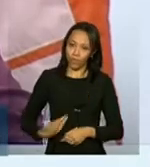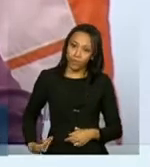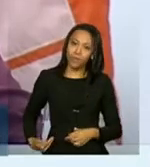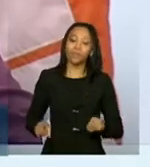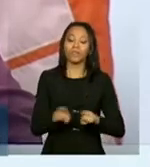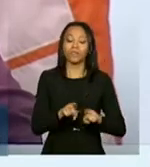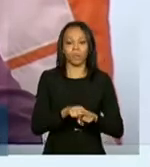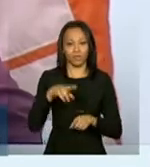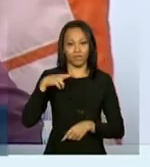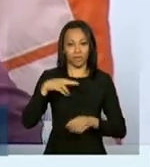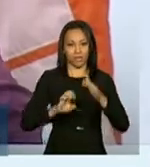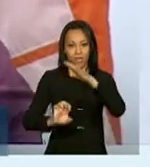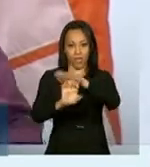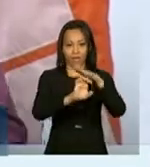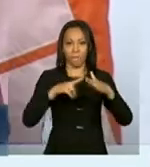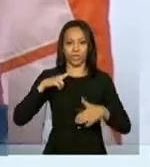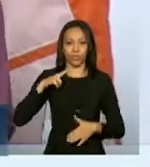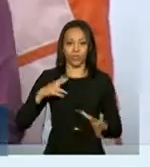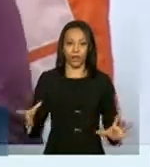setor privado.